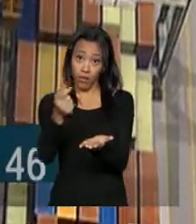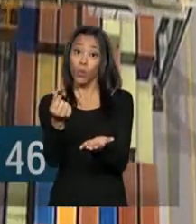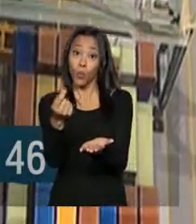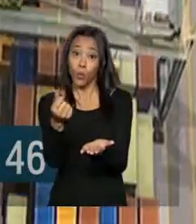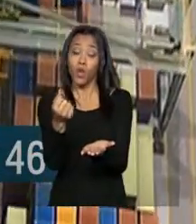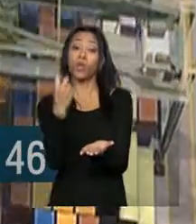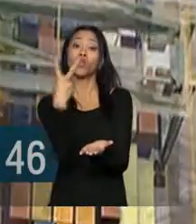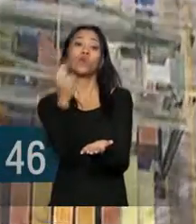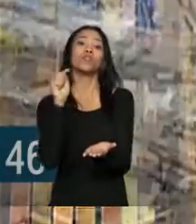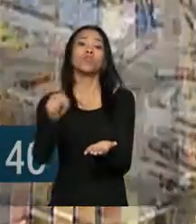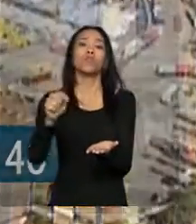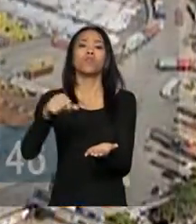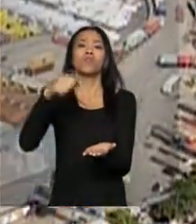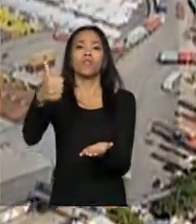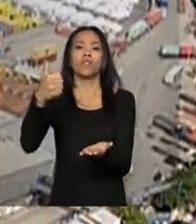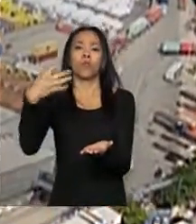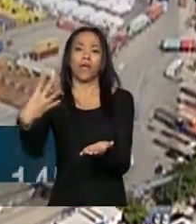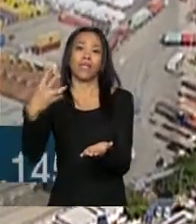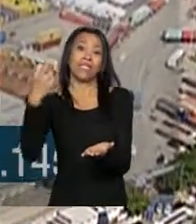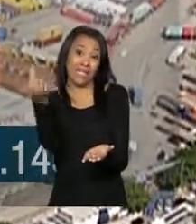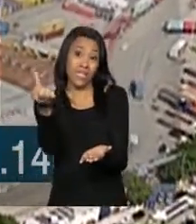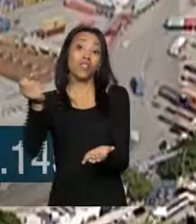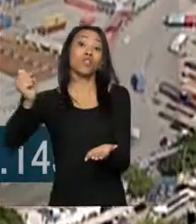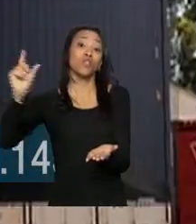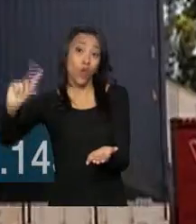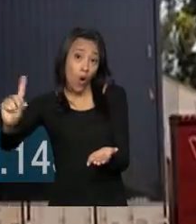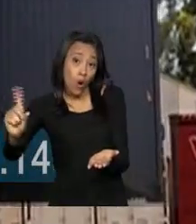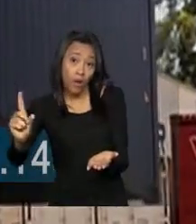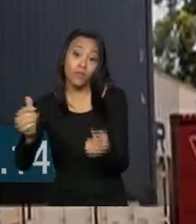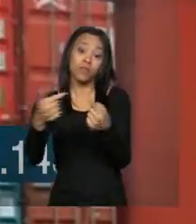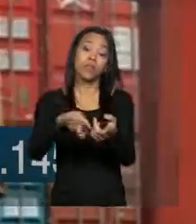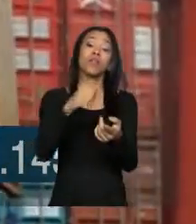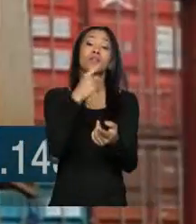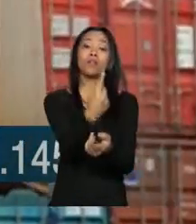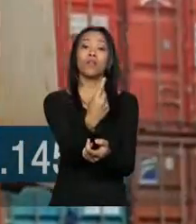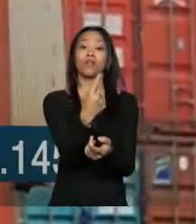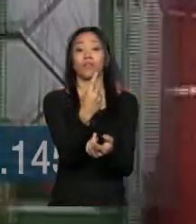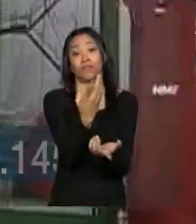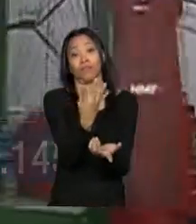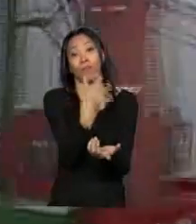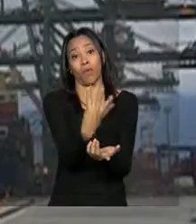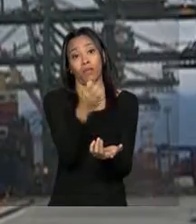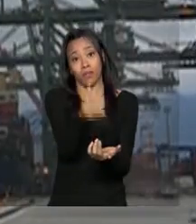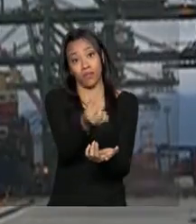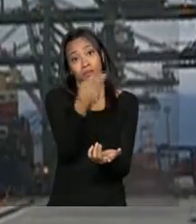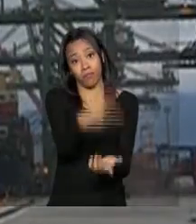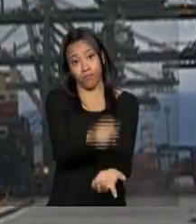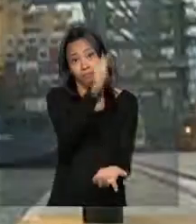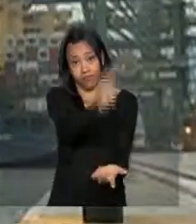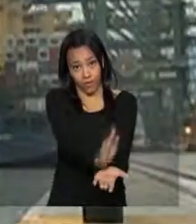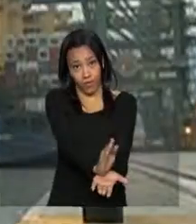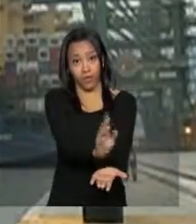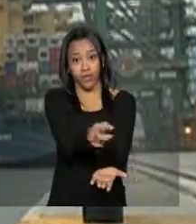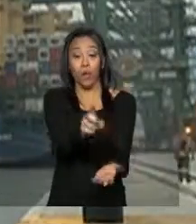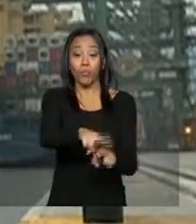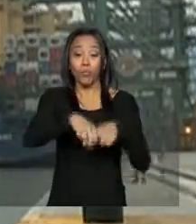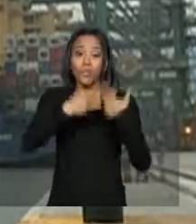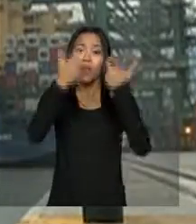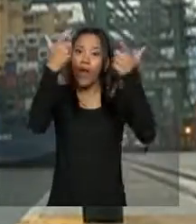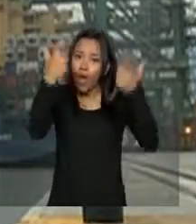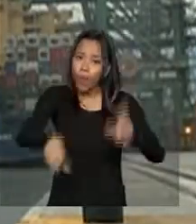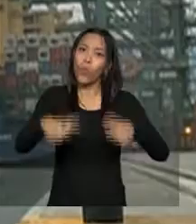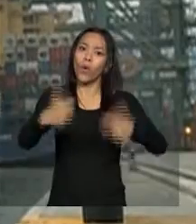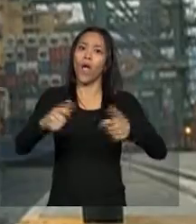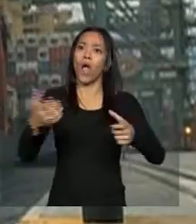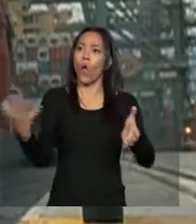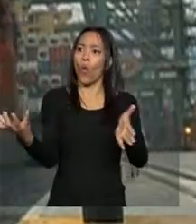de 2.146 dólares, contra 1.145 dólares da média nacional. Por isso, é o local de maior